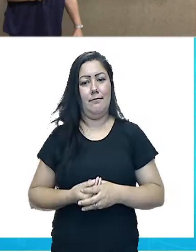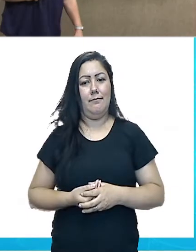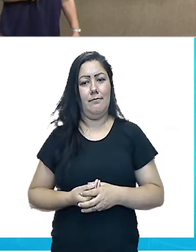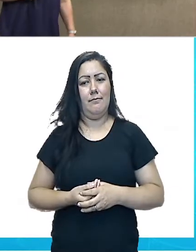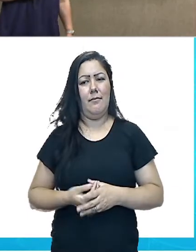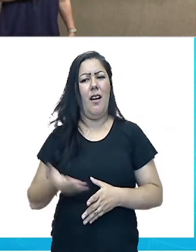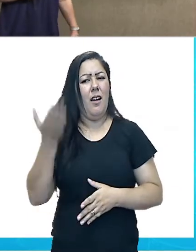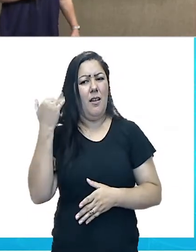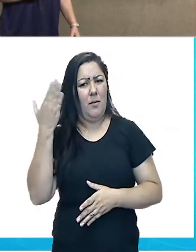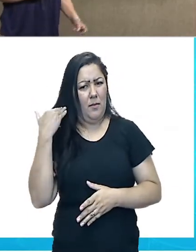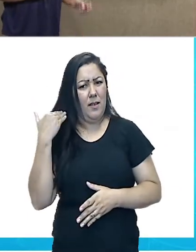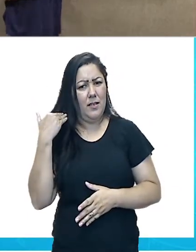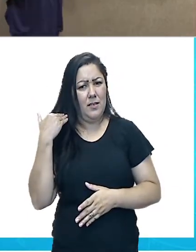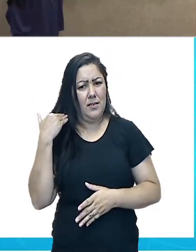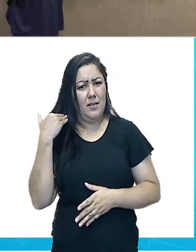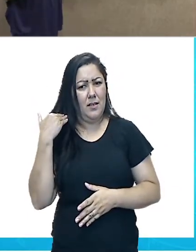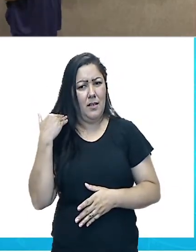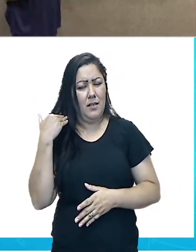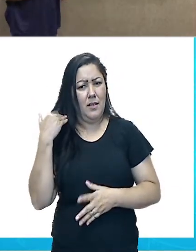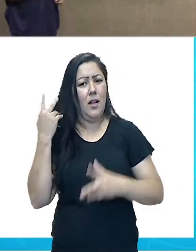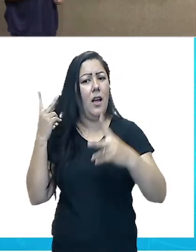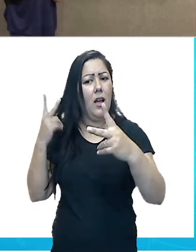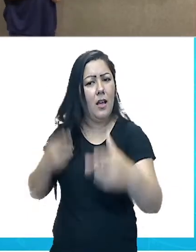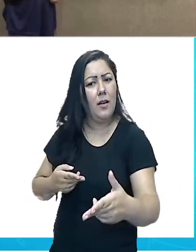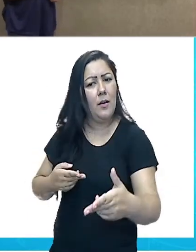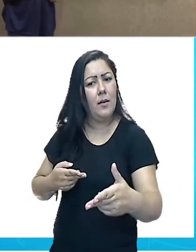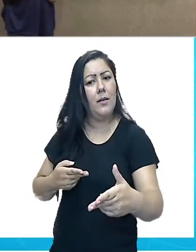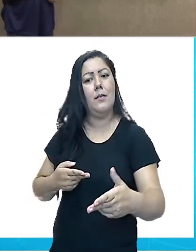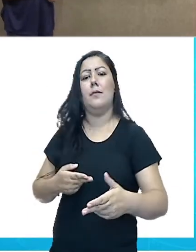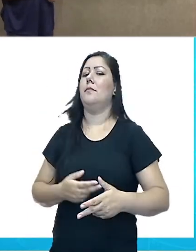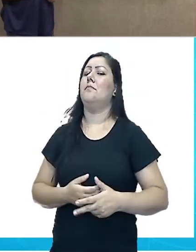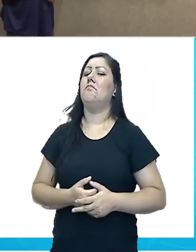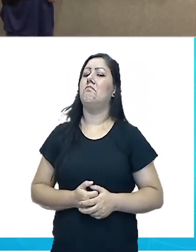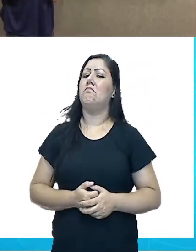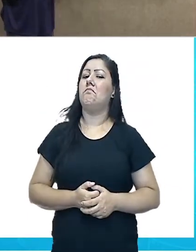assim? A gente tem que pensar nisso.